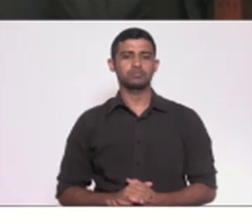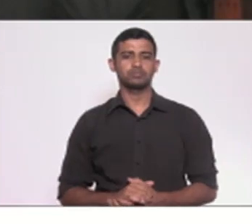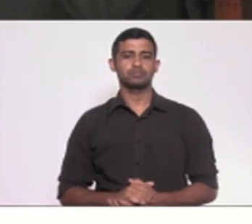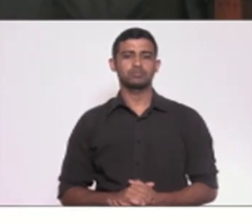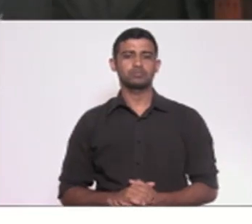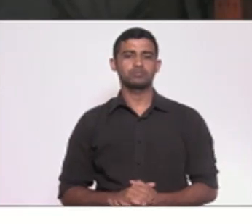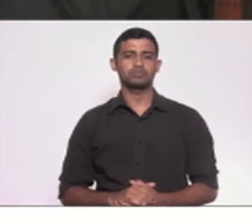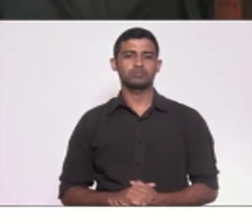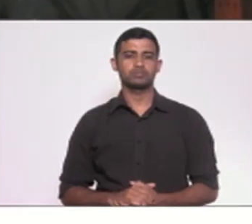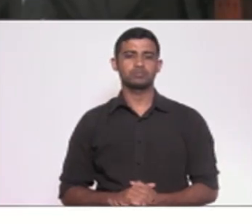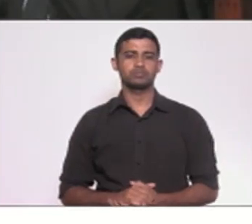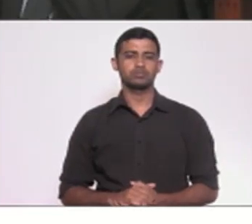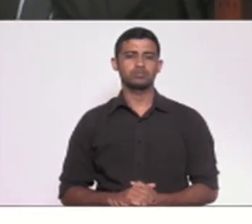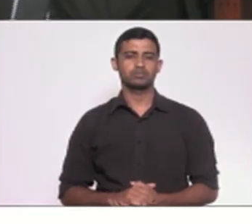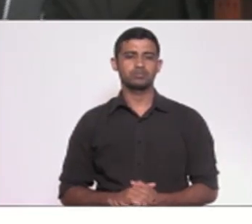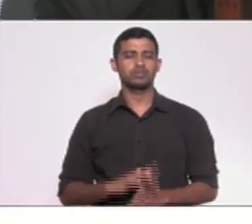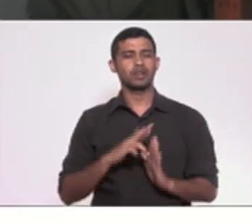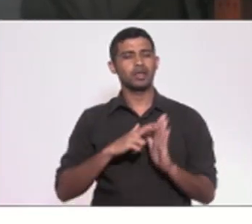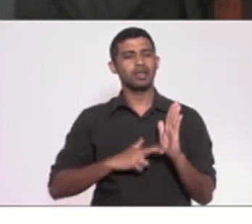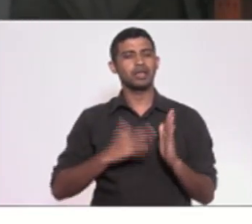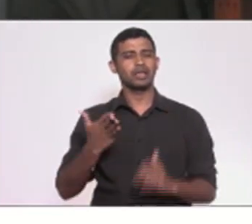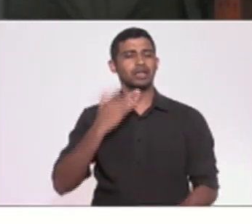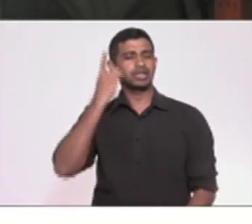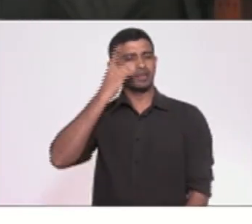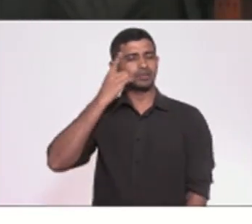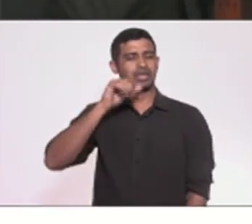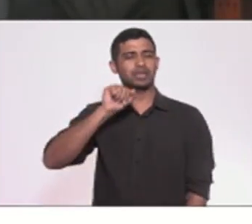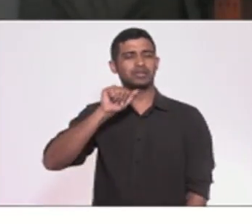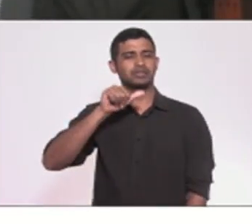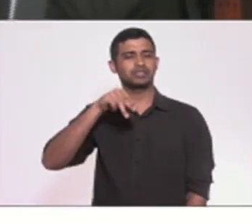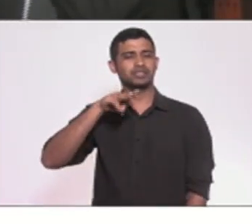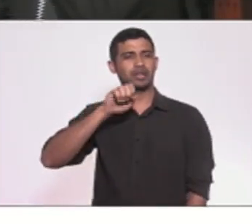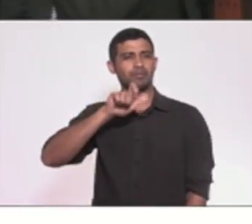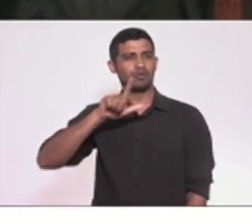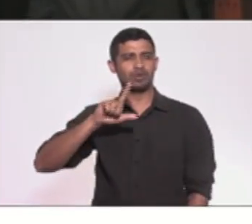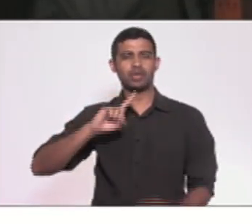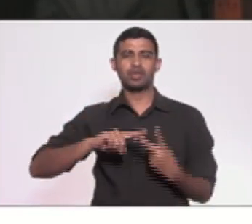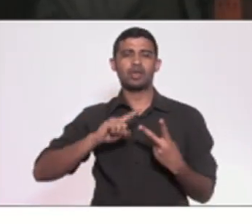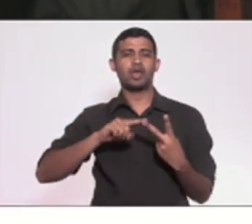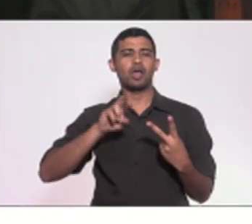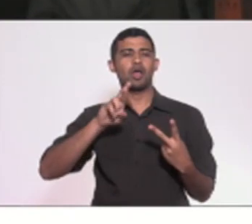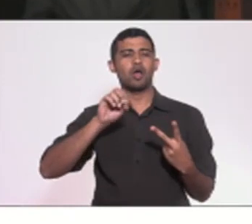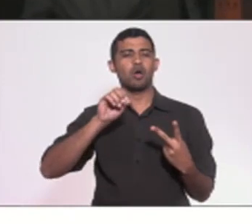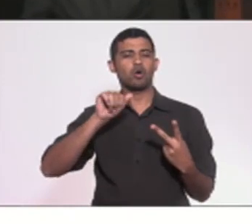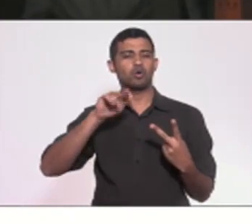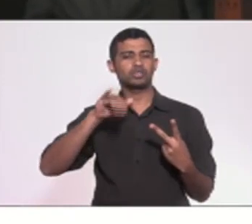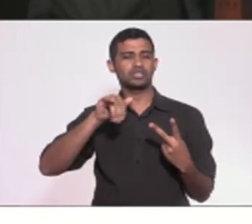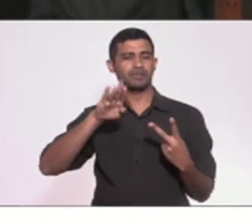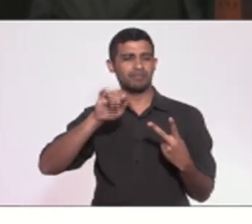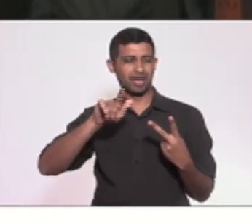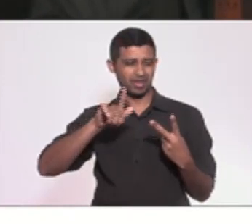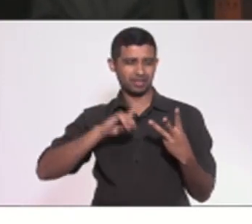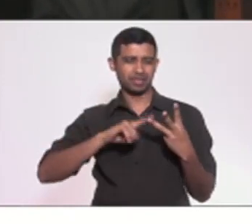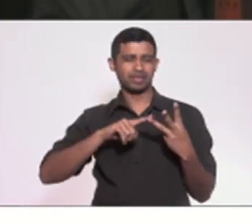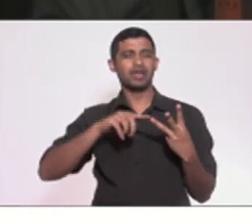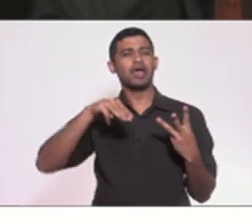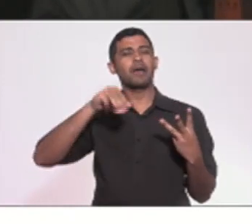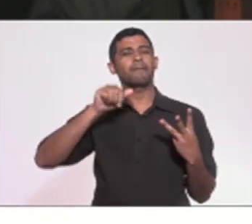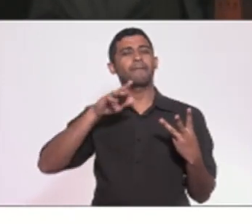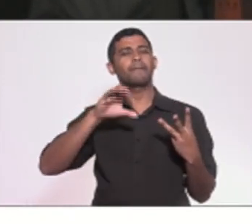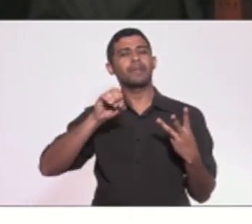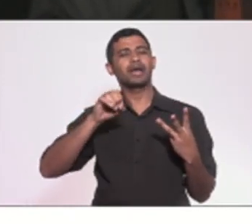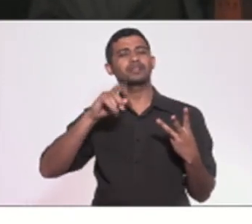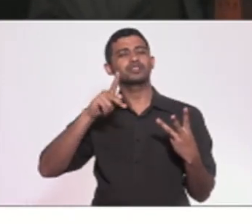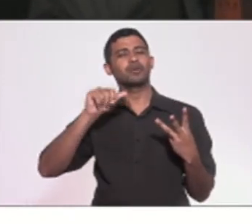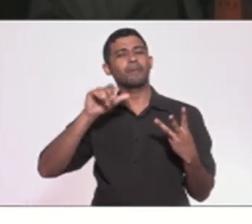Deputado, para orientação de bancada, Samuel Malafaia primeiro, seguida deputado Rosenberg e Márcio Pacheco. Bruno